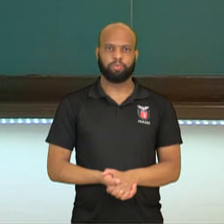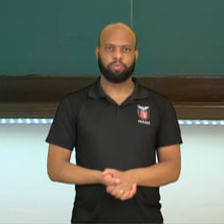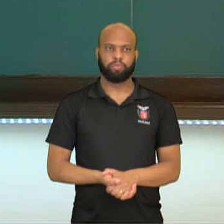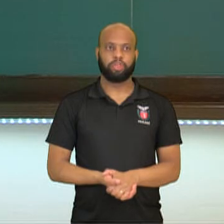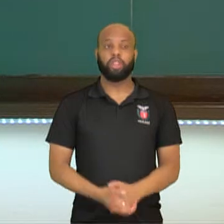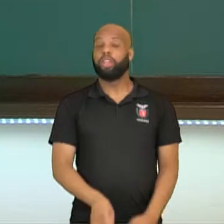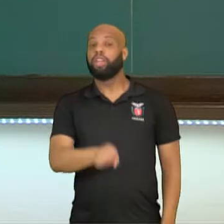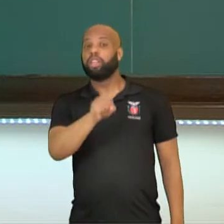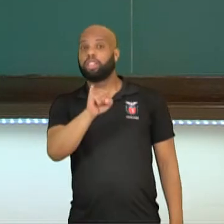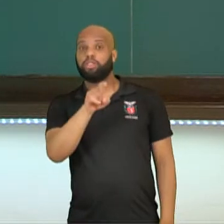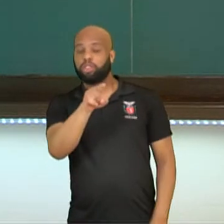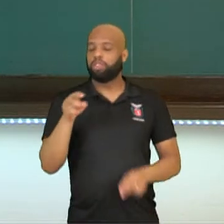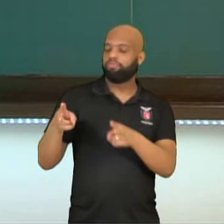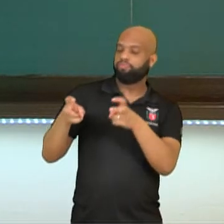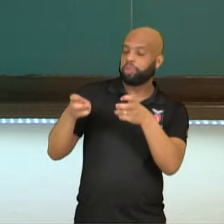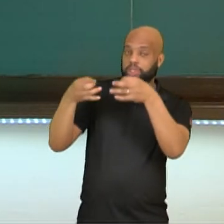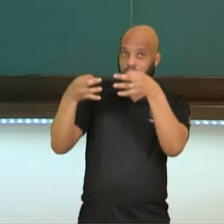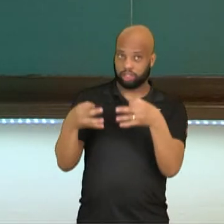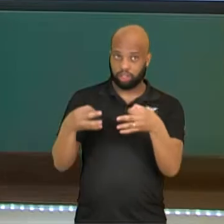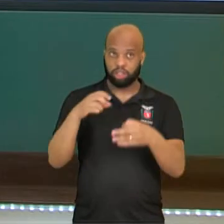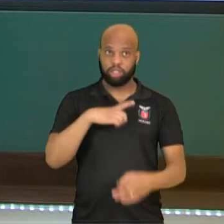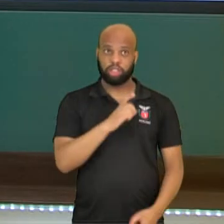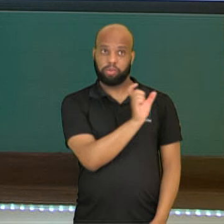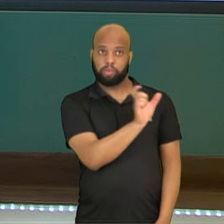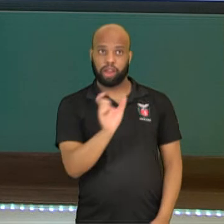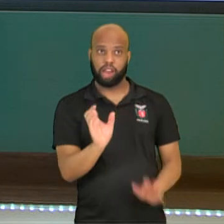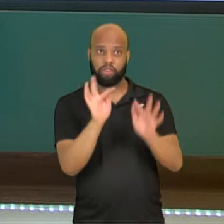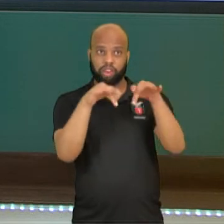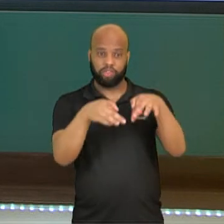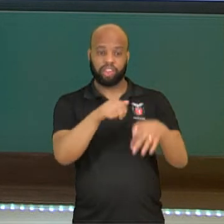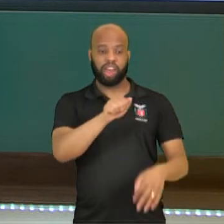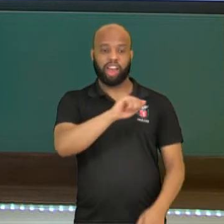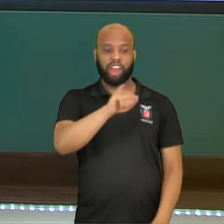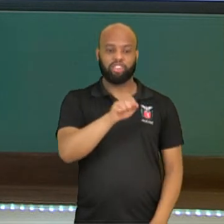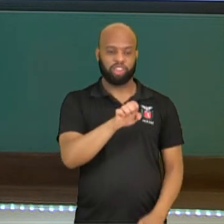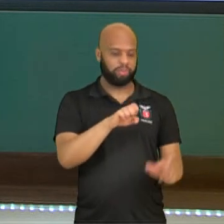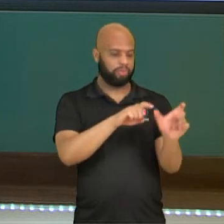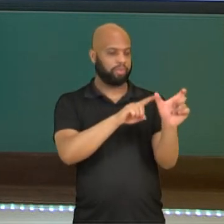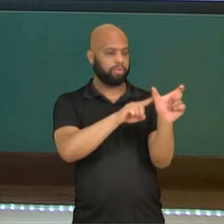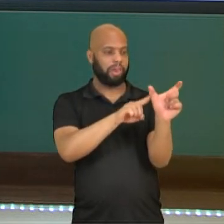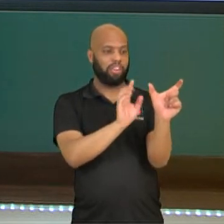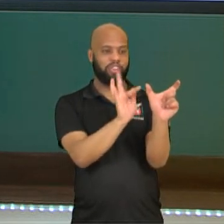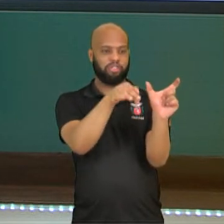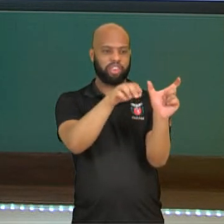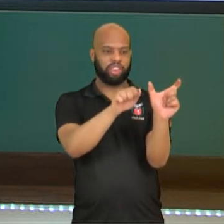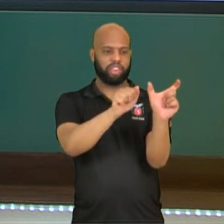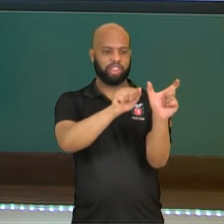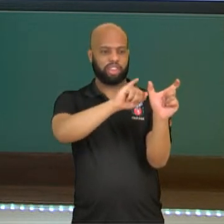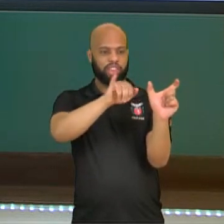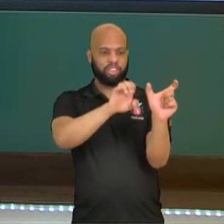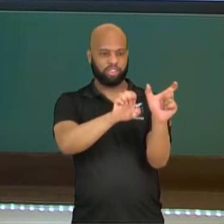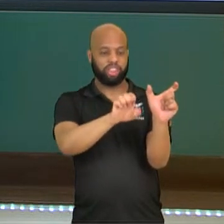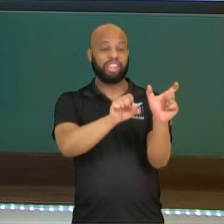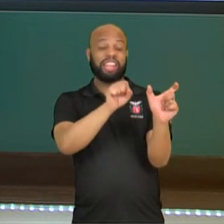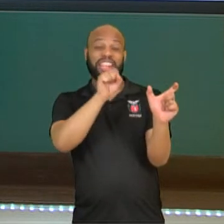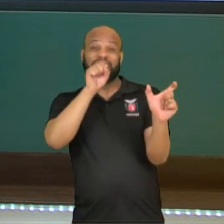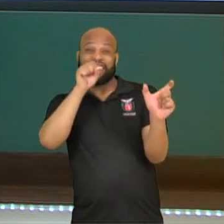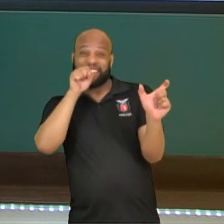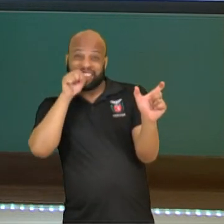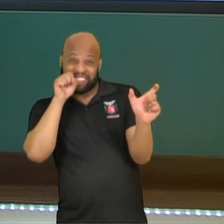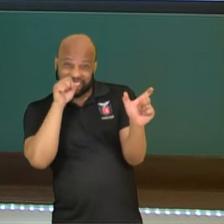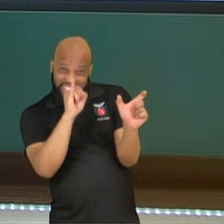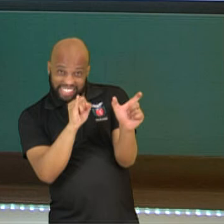Se você observou, as palavras terminam em arre. Qual que é a regrinha, professor? Se recorda